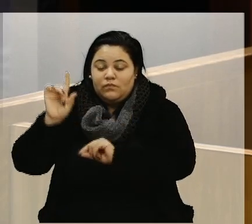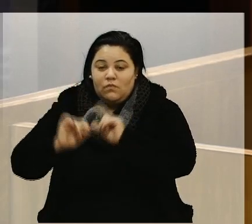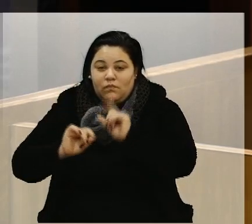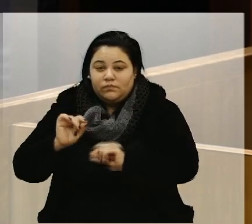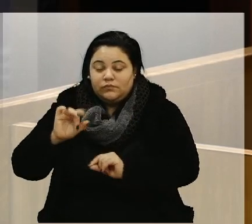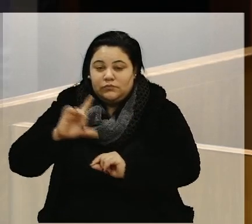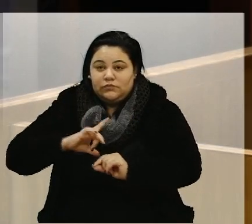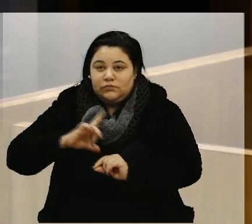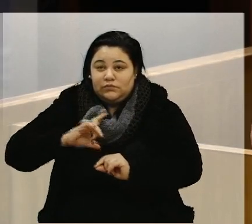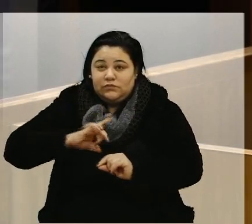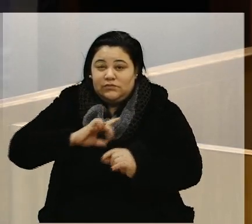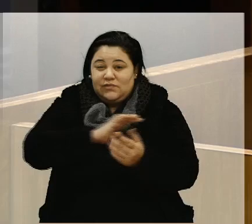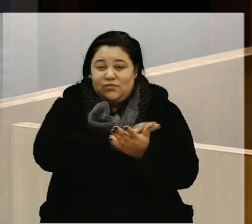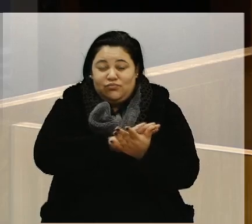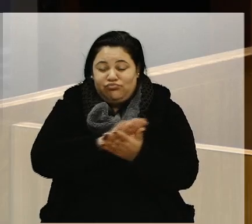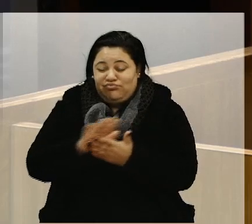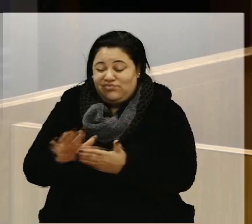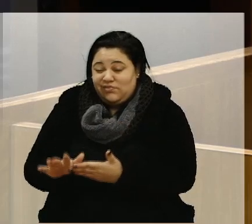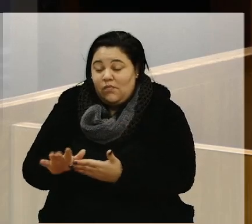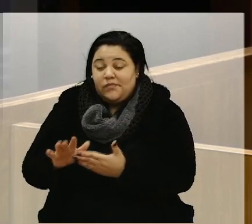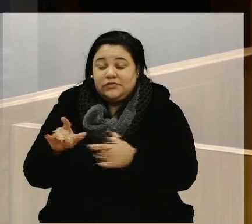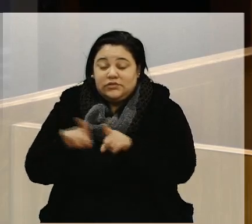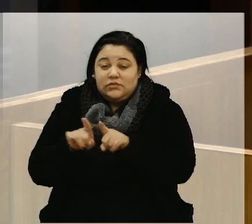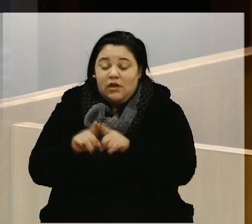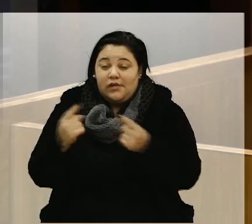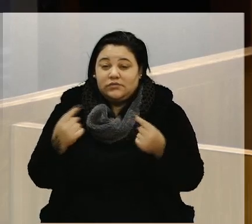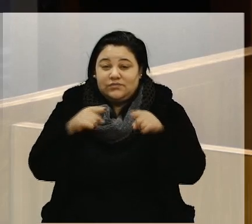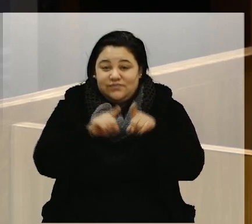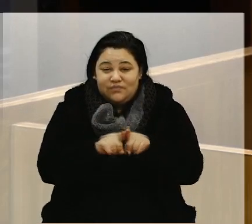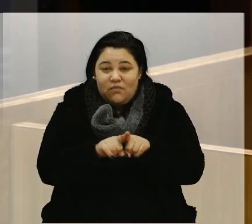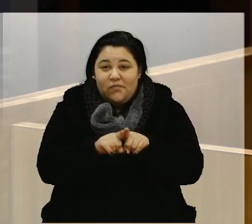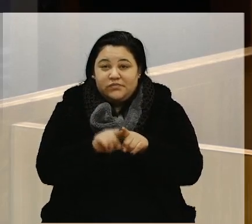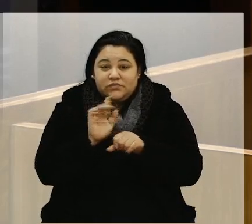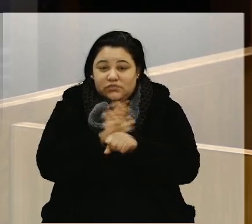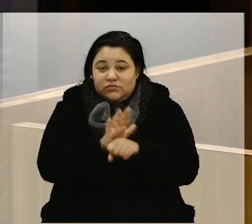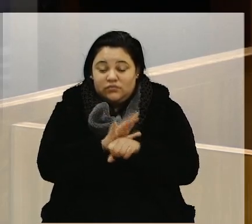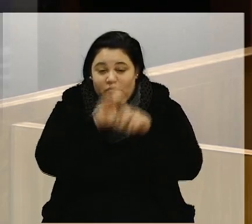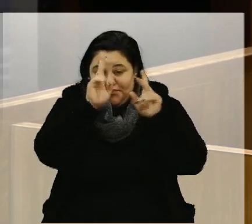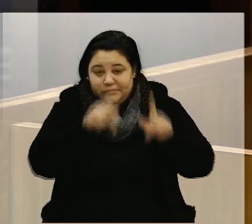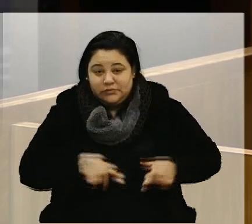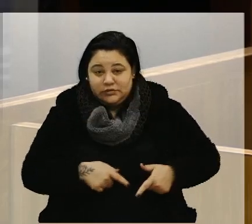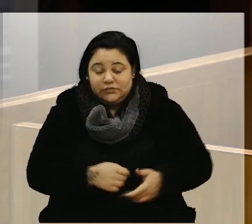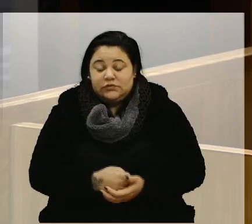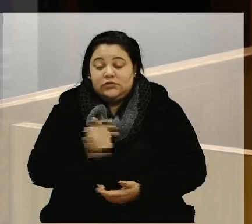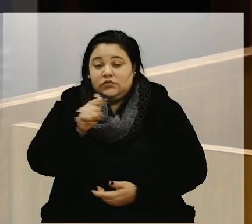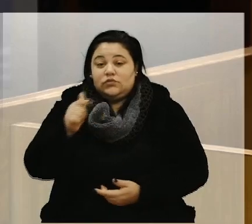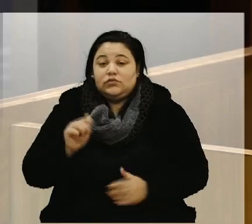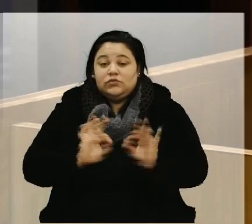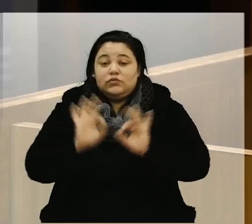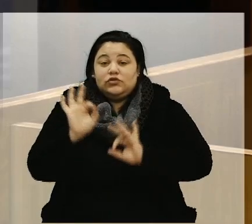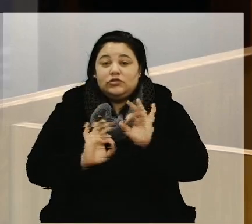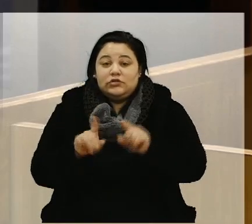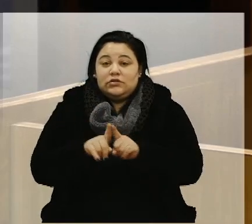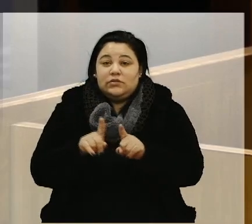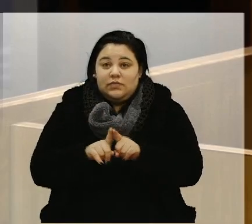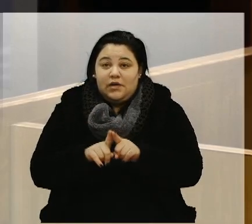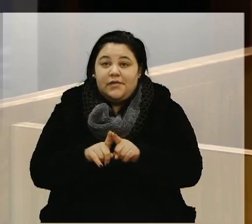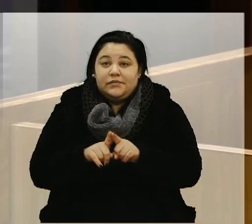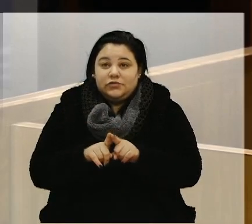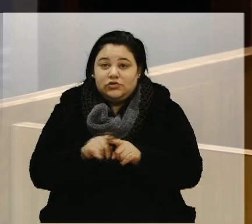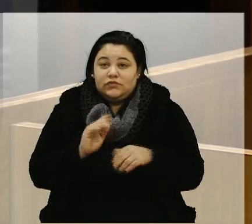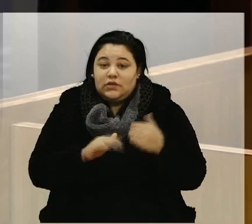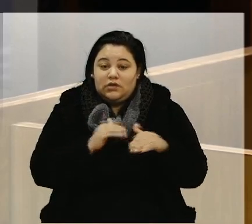temos uma larga parceria de ajuda humanitária. Além disso, outros tantos projetos serão levados